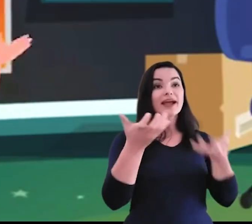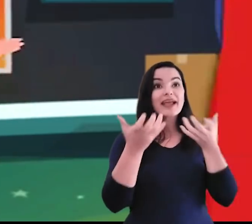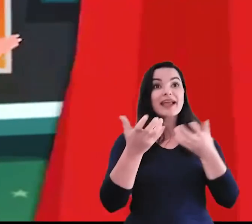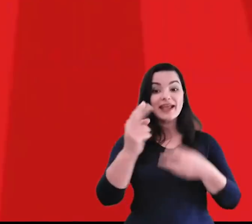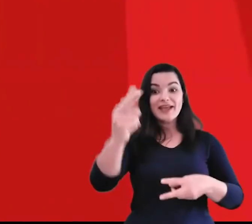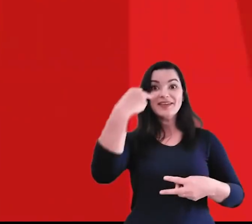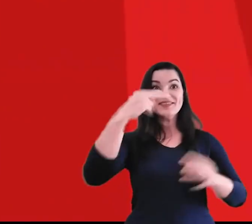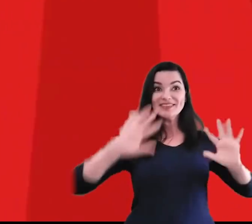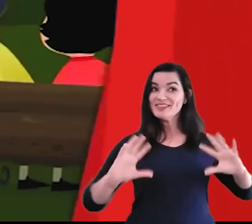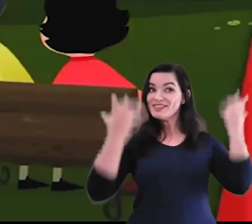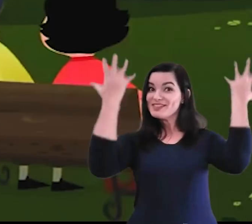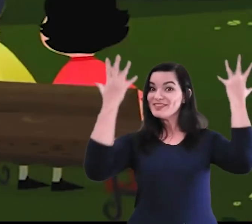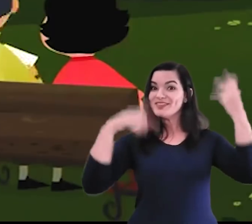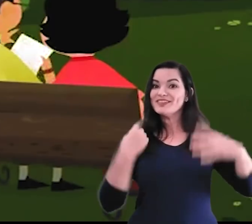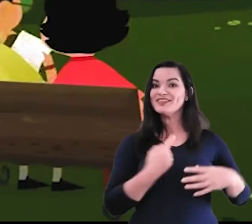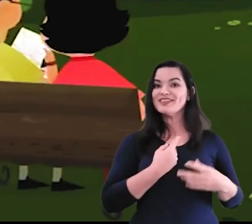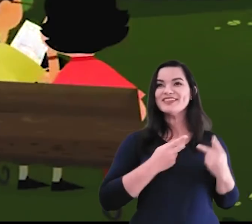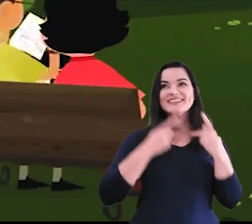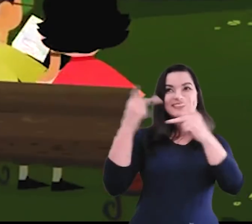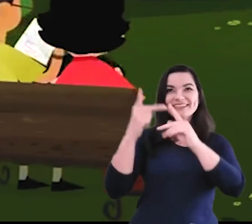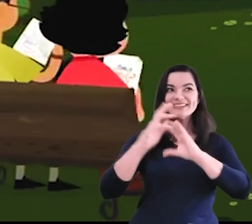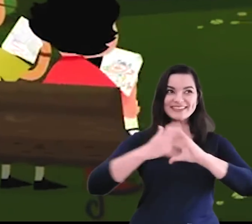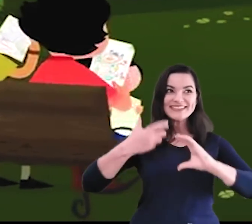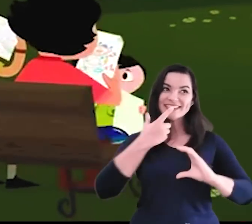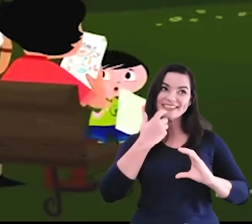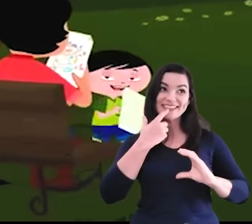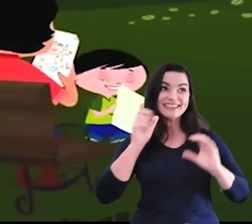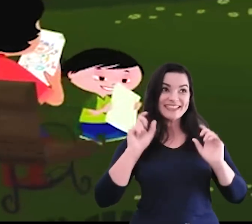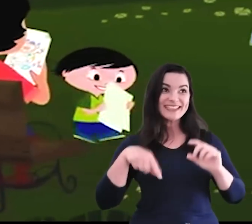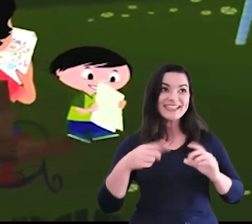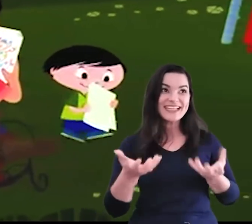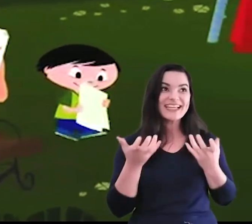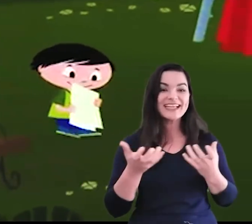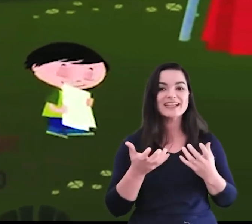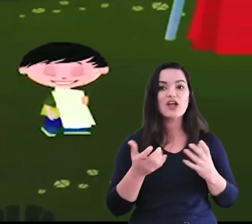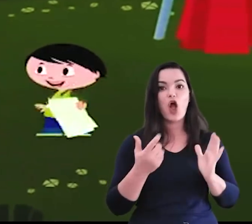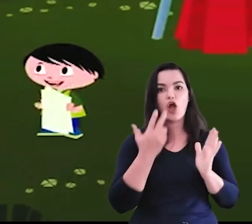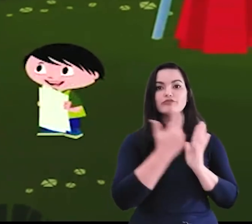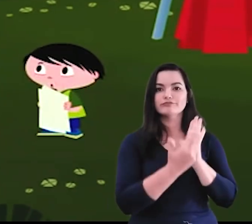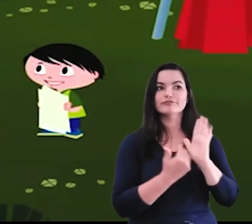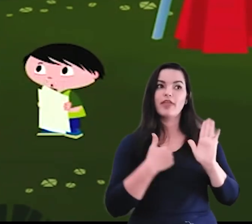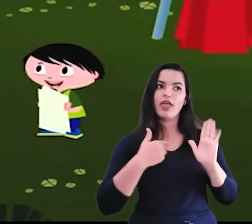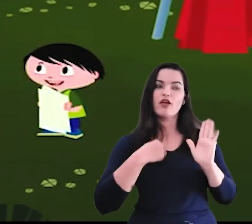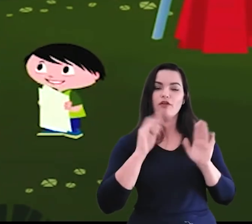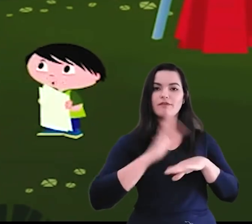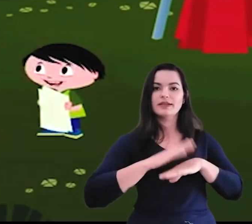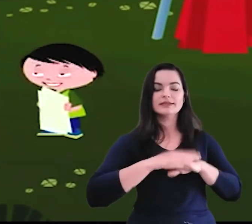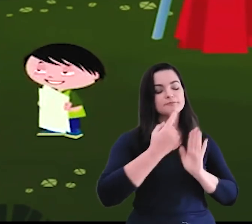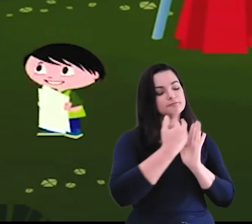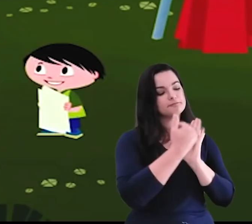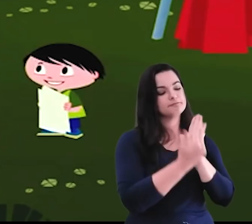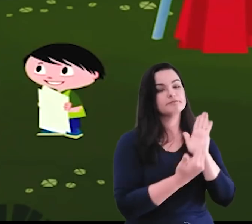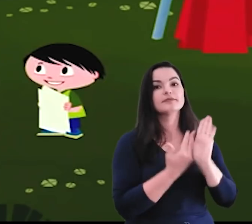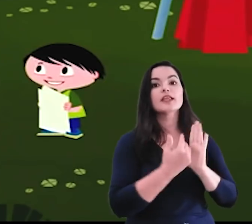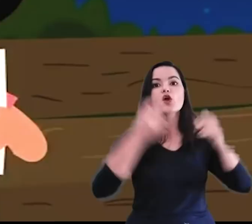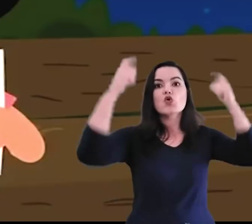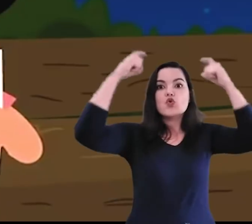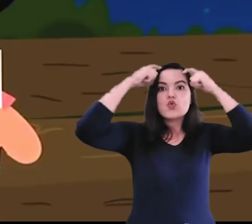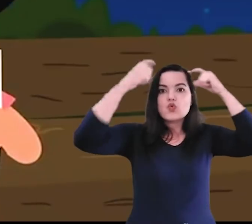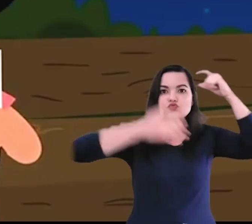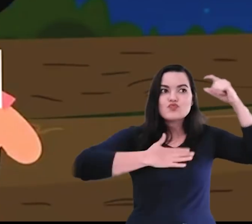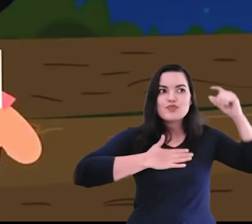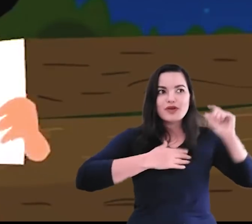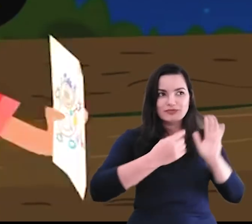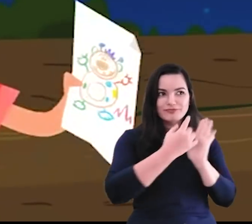em Marte? Esses são os nossos desenhos da missão a Marte. Eu que desenhei o urso.